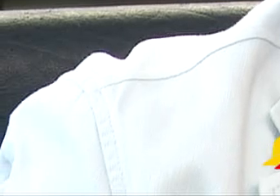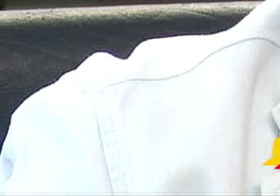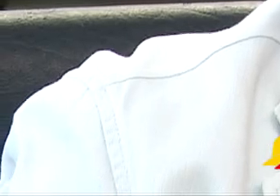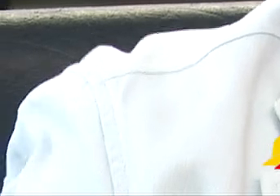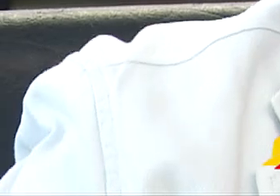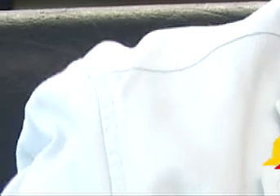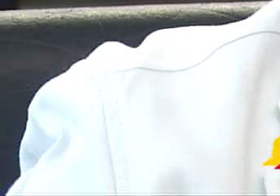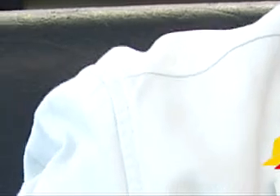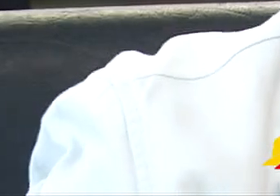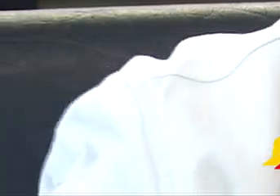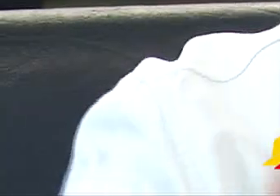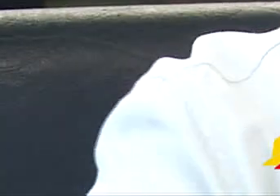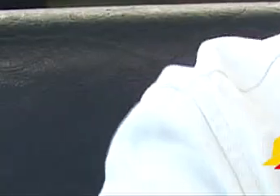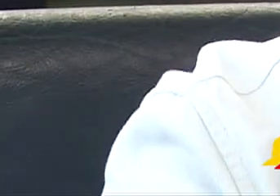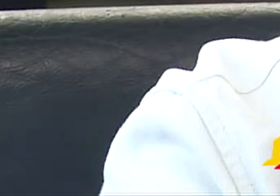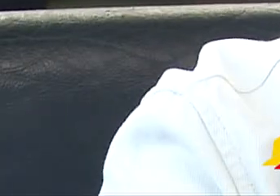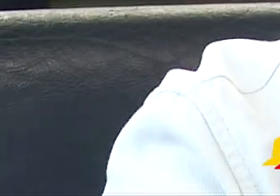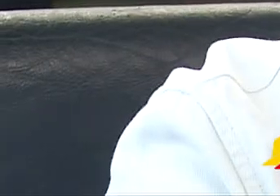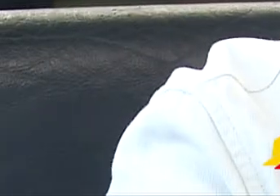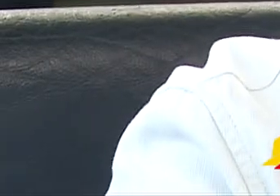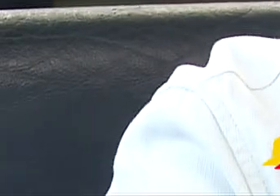dele. Porém,